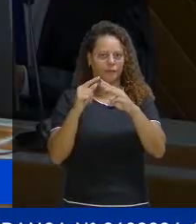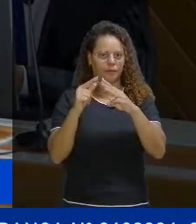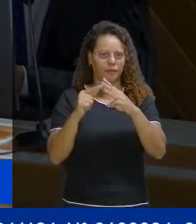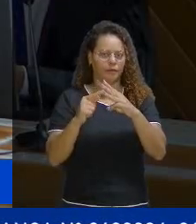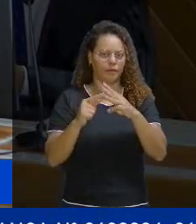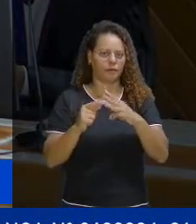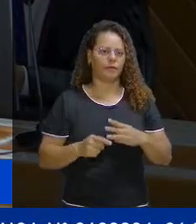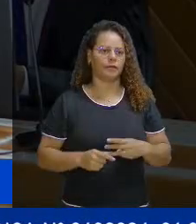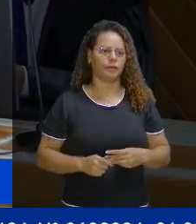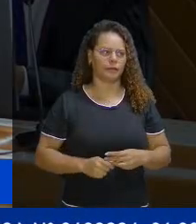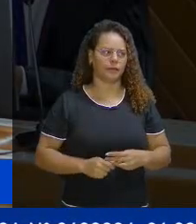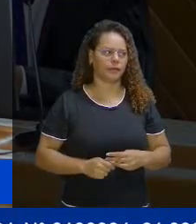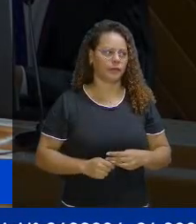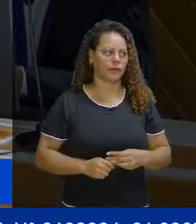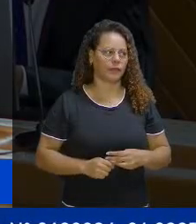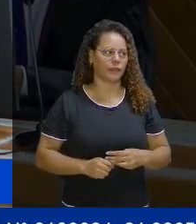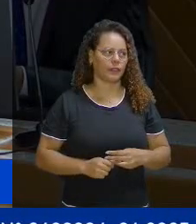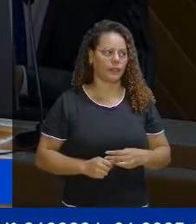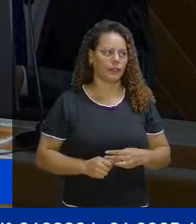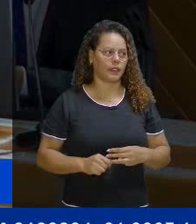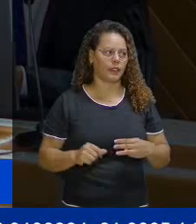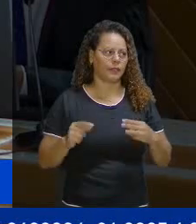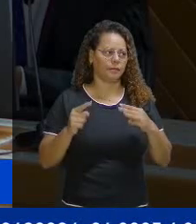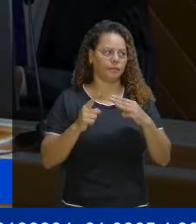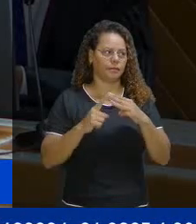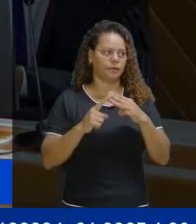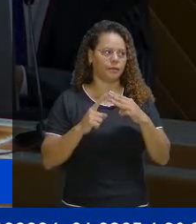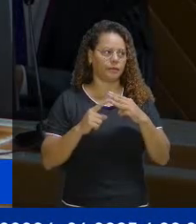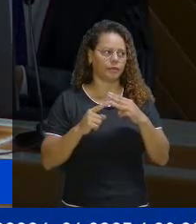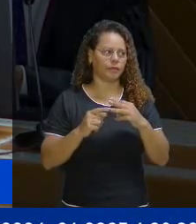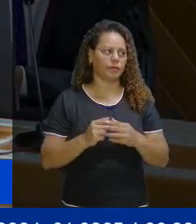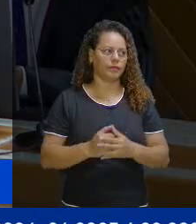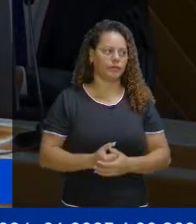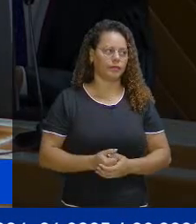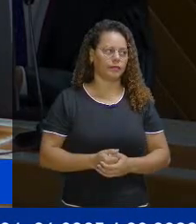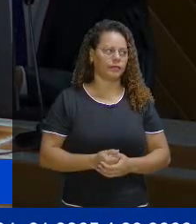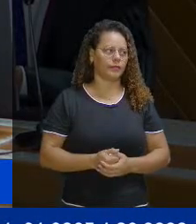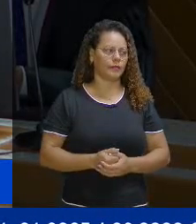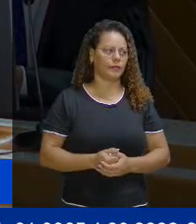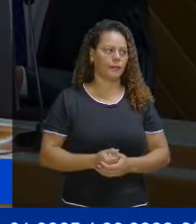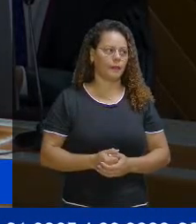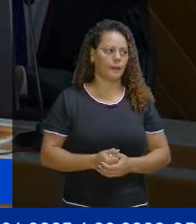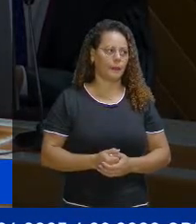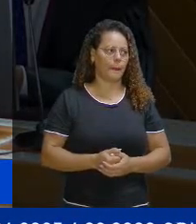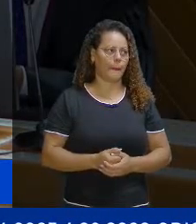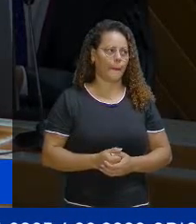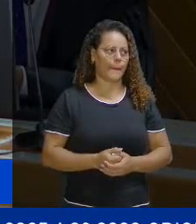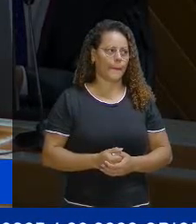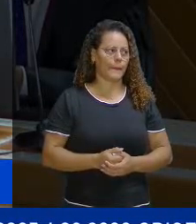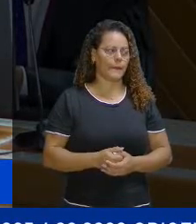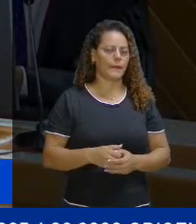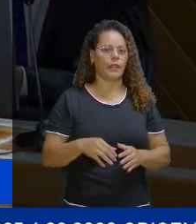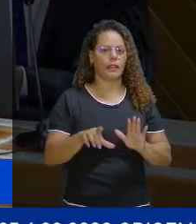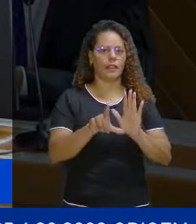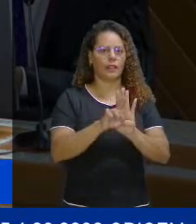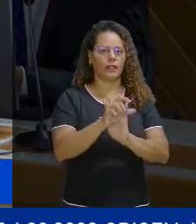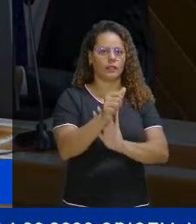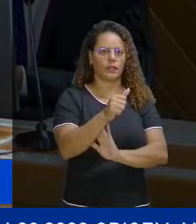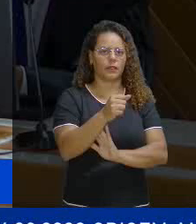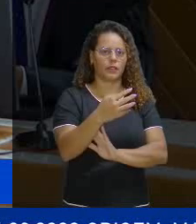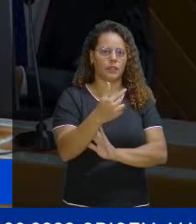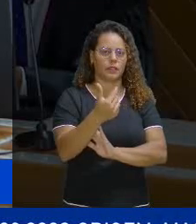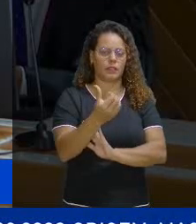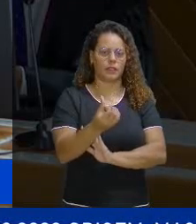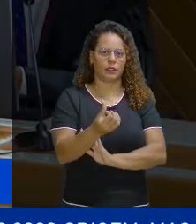Senhor presidente, eminências pares, senhora procuradora regional eleitoral, no caso a lei número 11.416